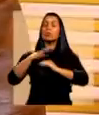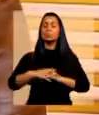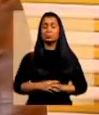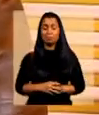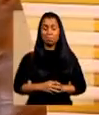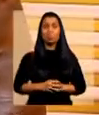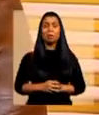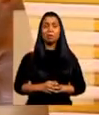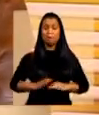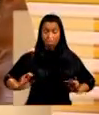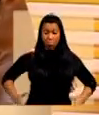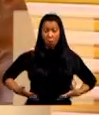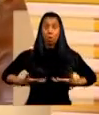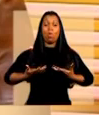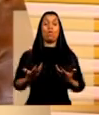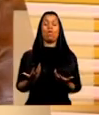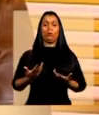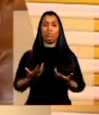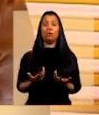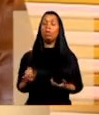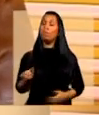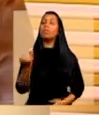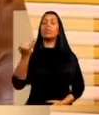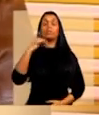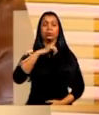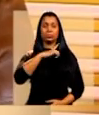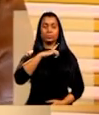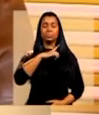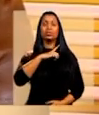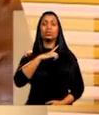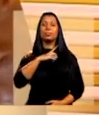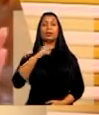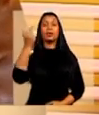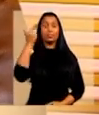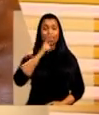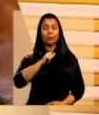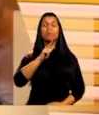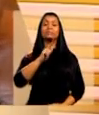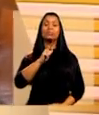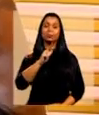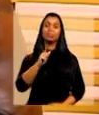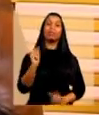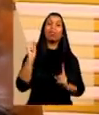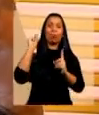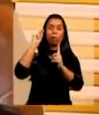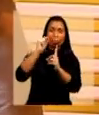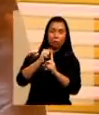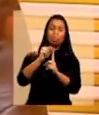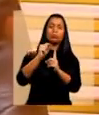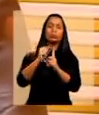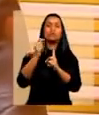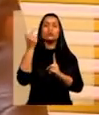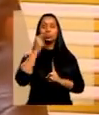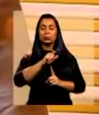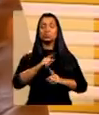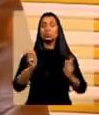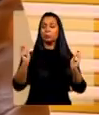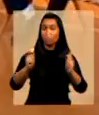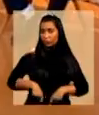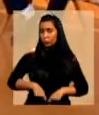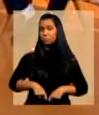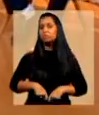autoconhecimento, né? A automotivação. Então, é muito importante para conseguir... né, atingir o que o que